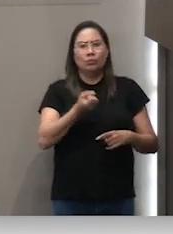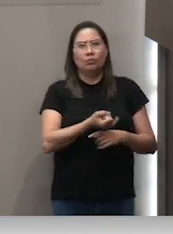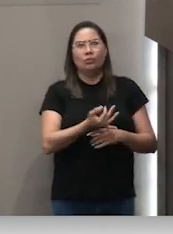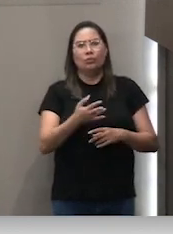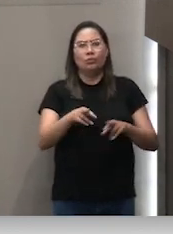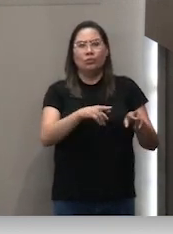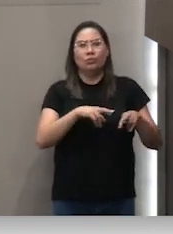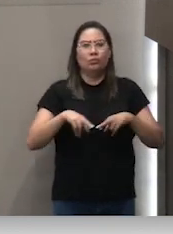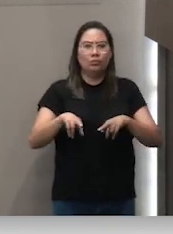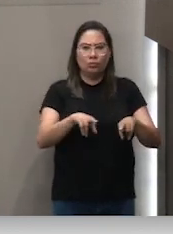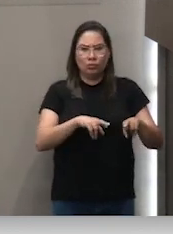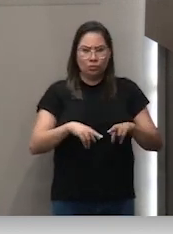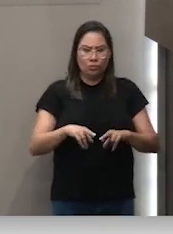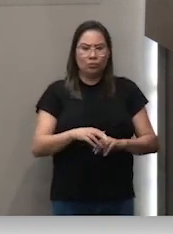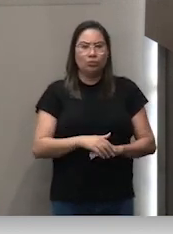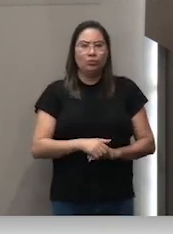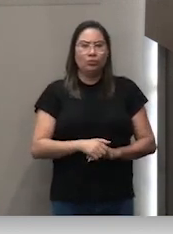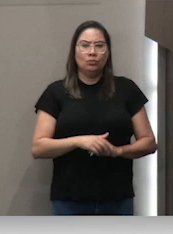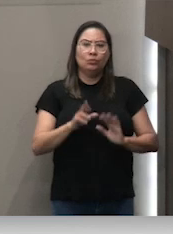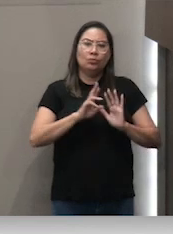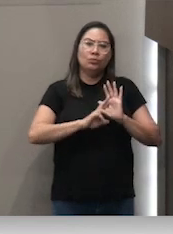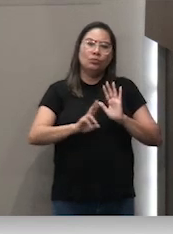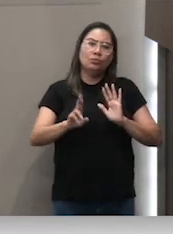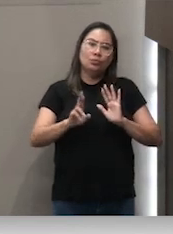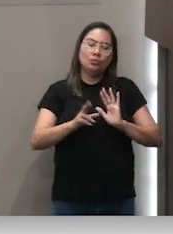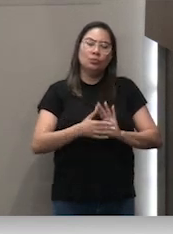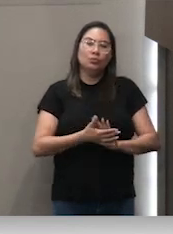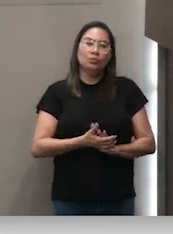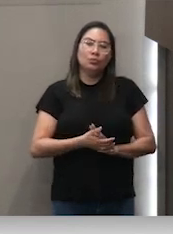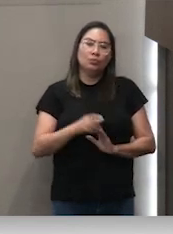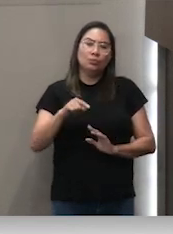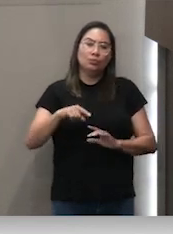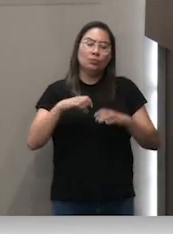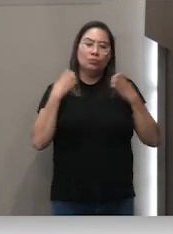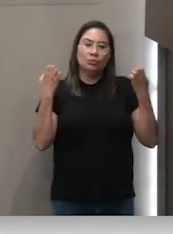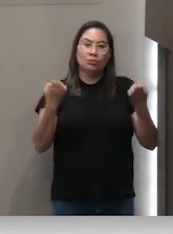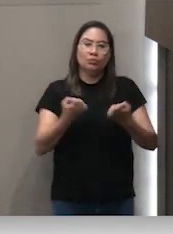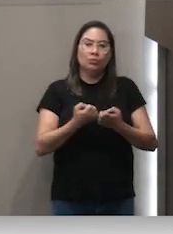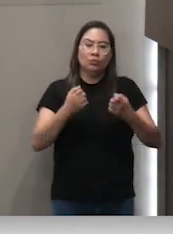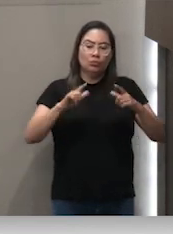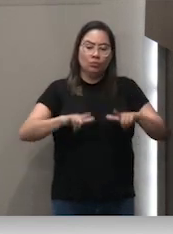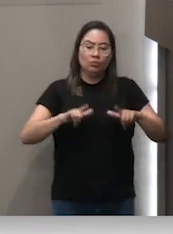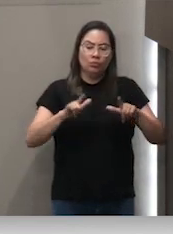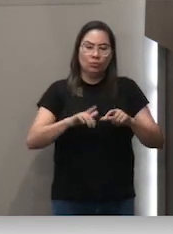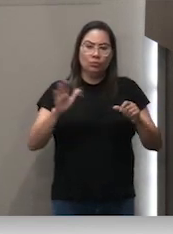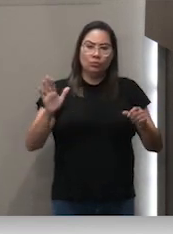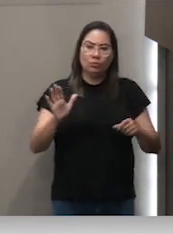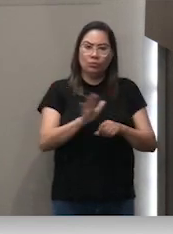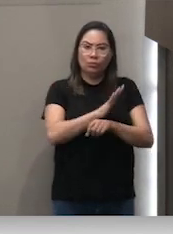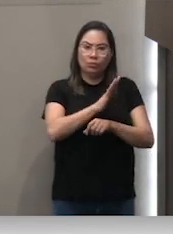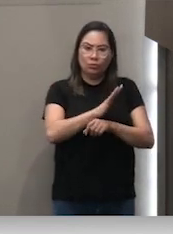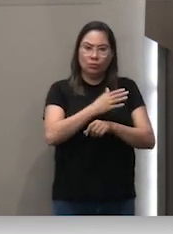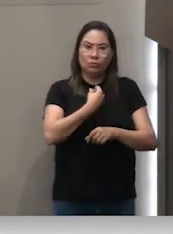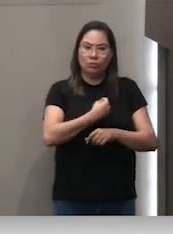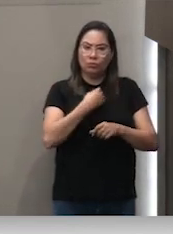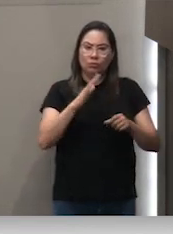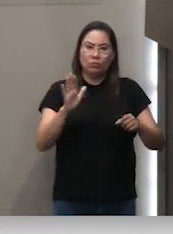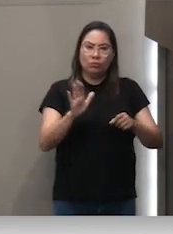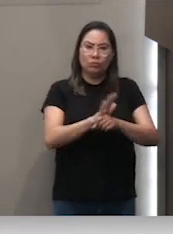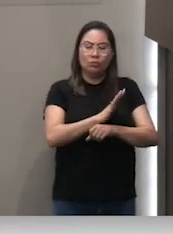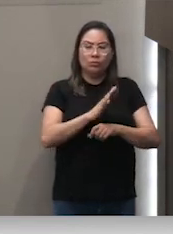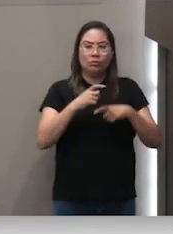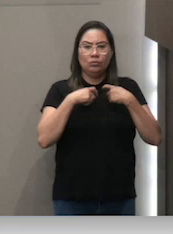várias regiões, vereadora Janaína, representadas nesse evento, num espaço assim lotado. Mas estava lotado o